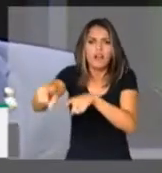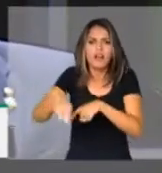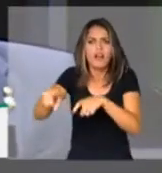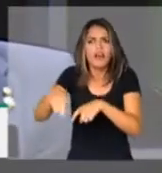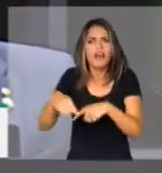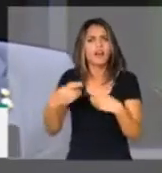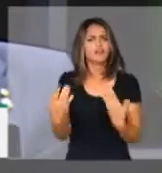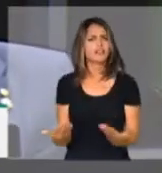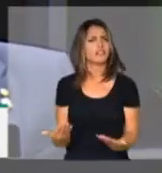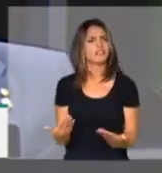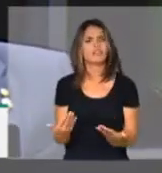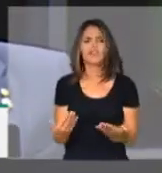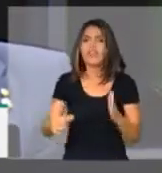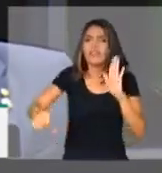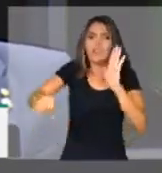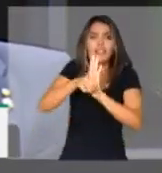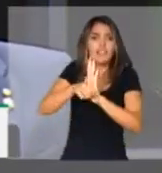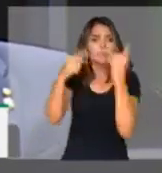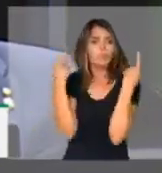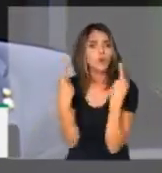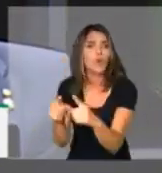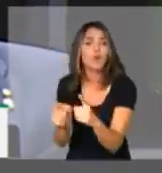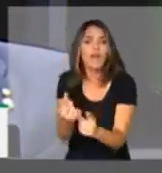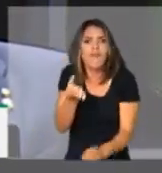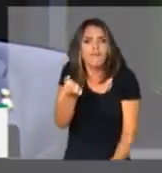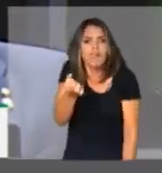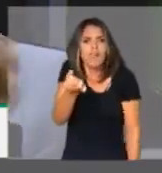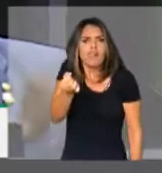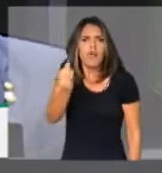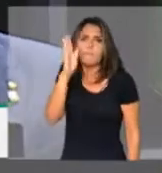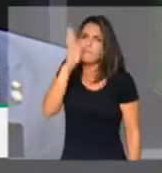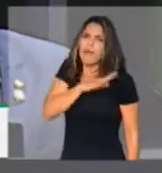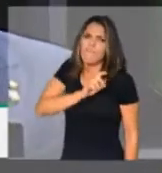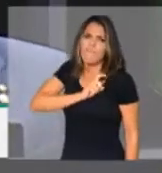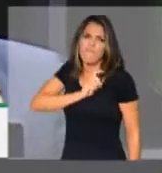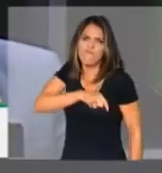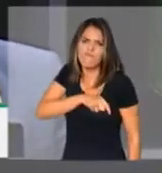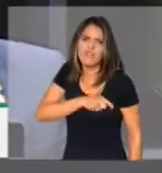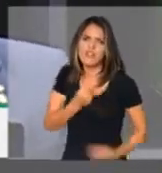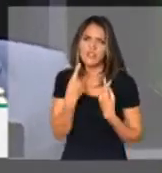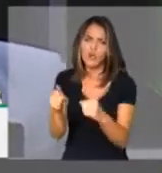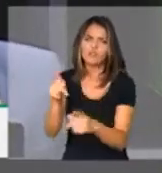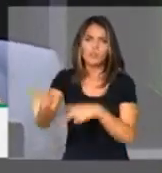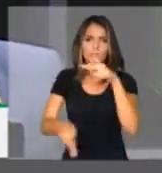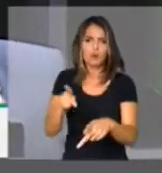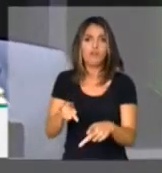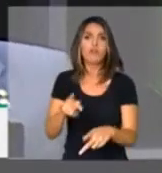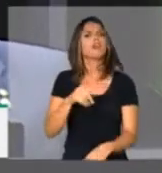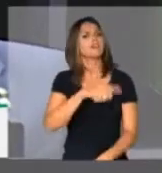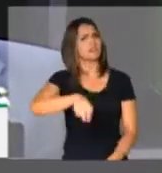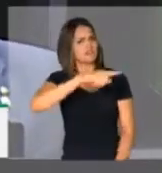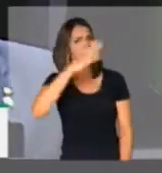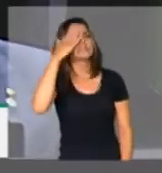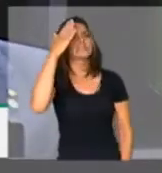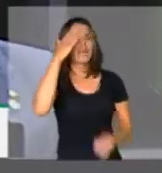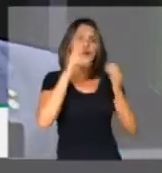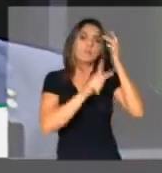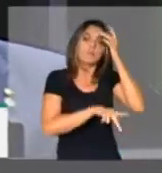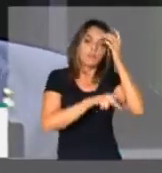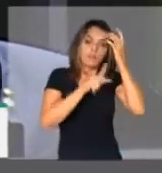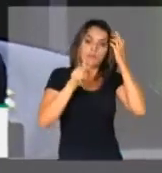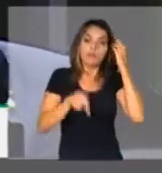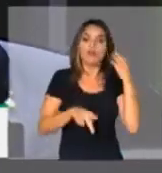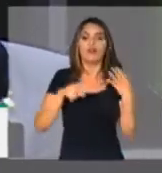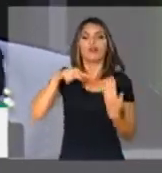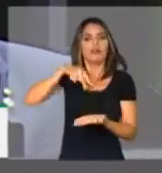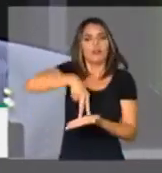é criminoso, é crueldade, é perversidade, que sabe que uma professora, para ficar